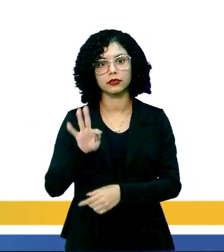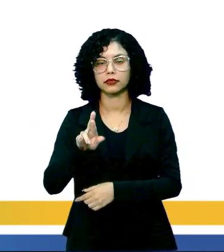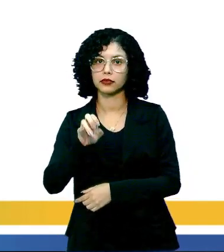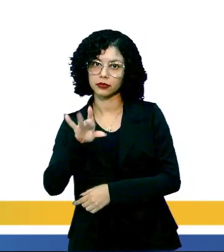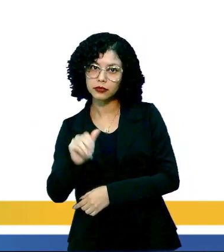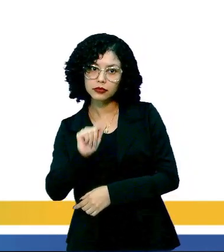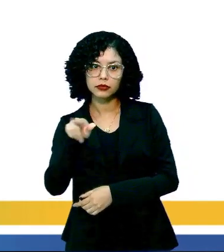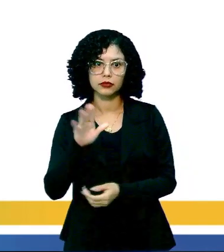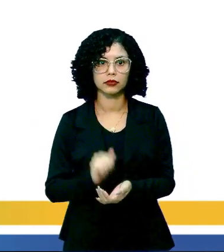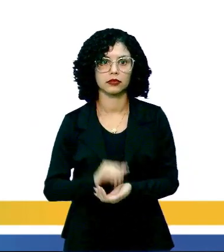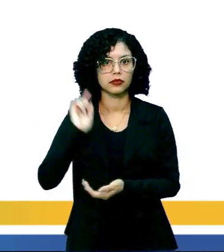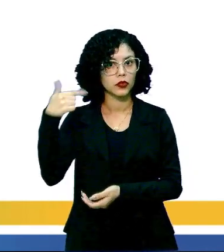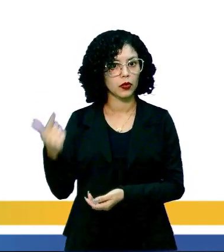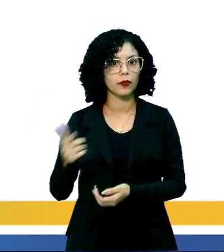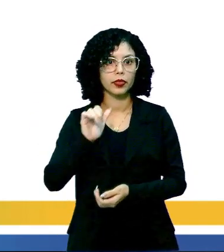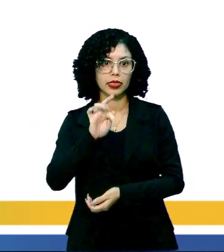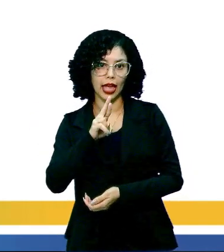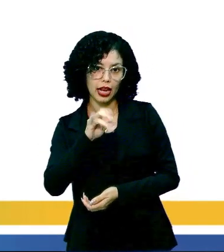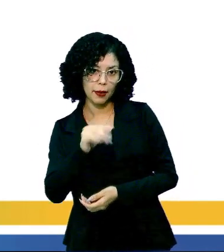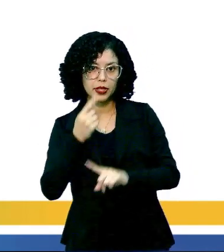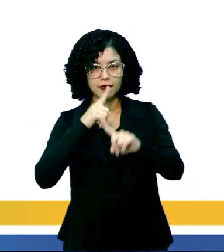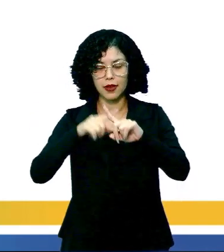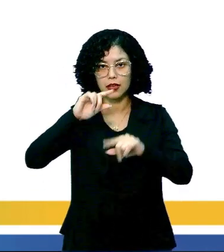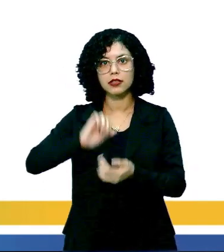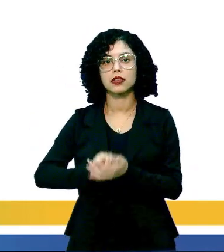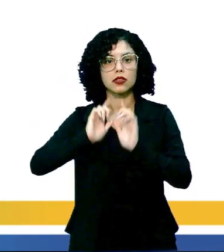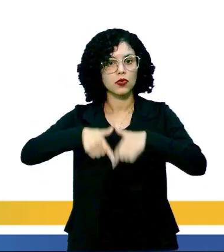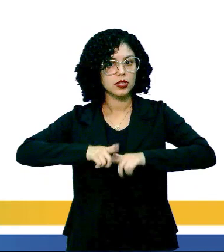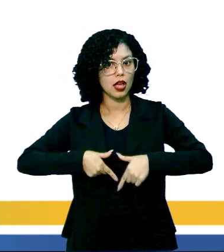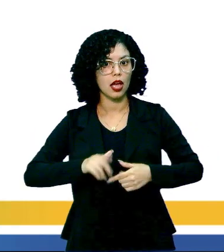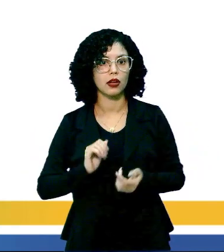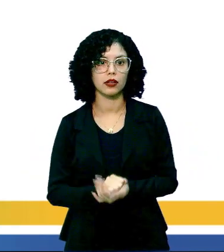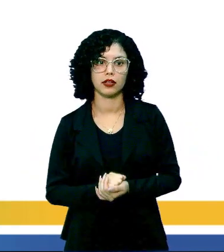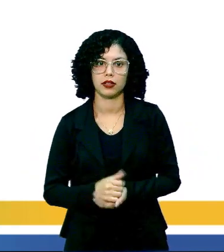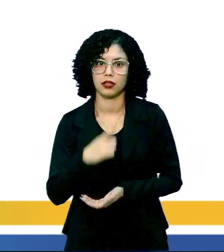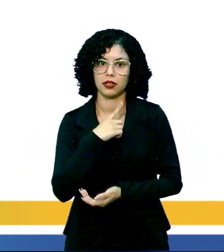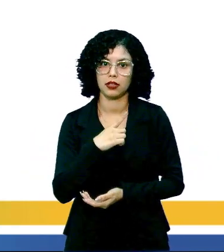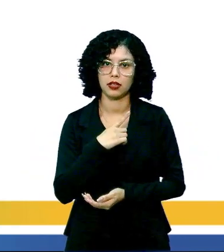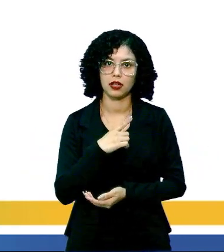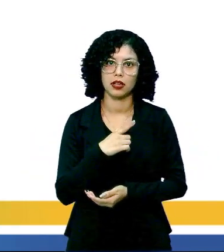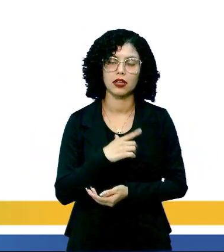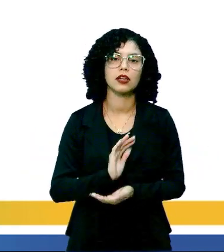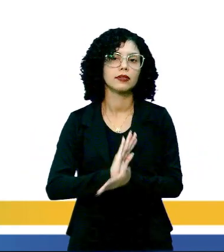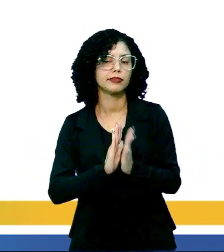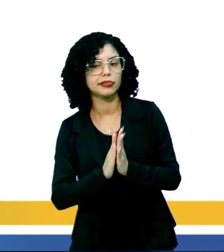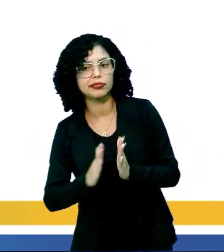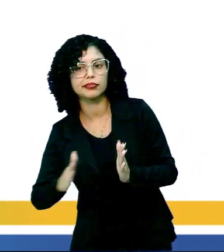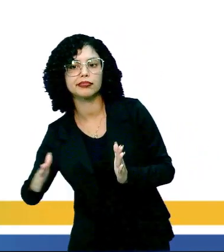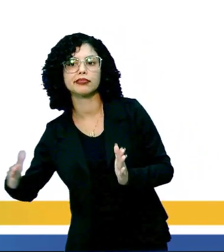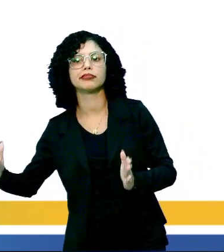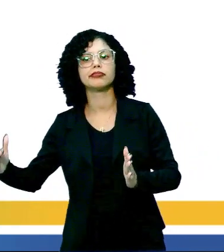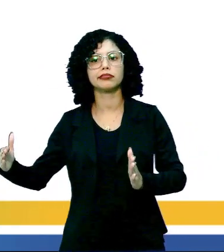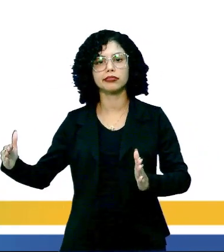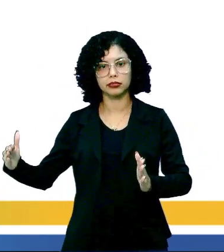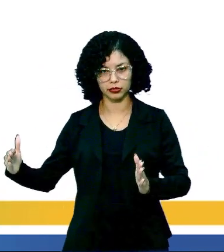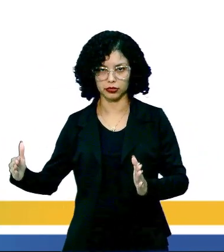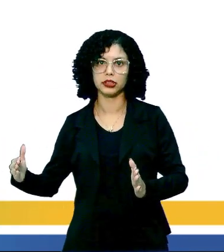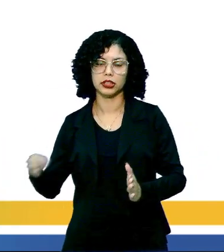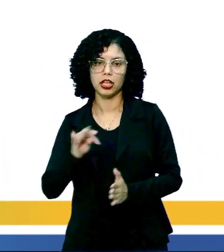Vietnã, depois os árabes versus israelenses, e aí a gente tem aquela onda de